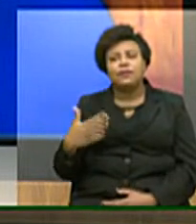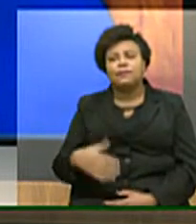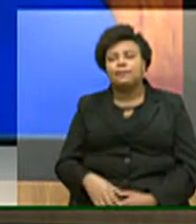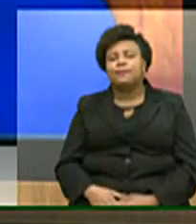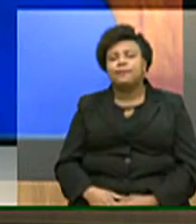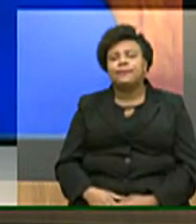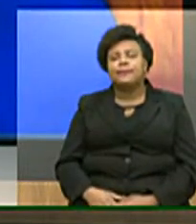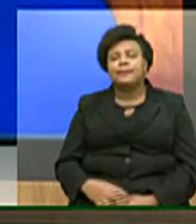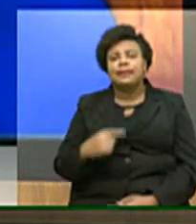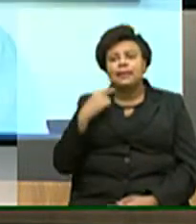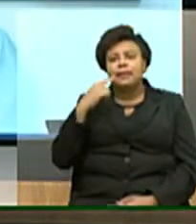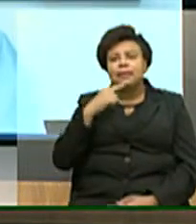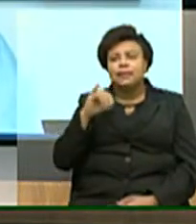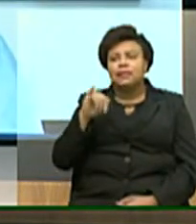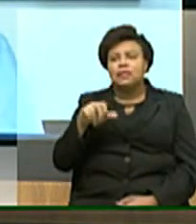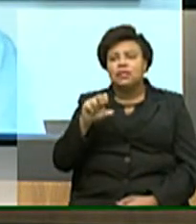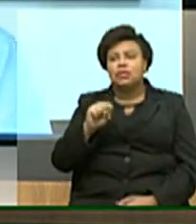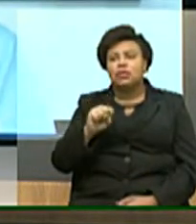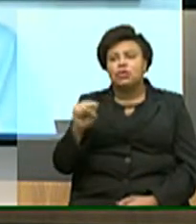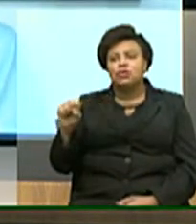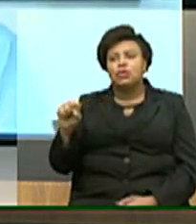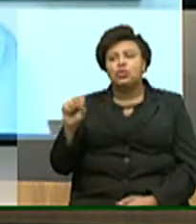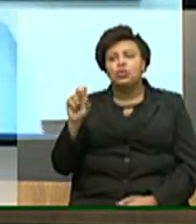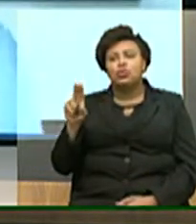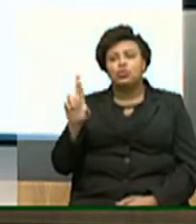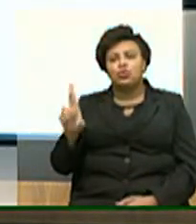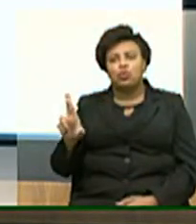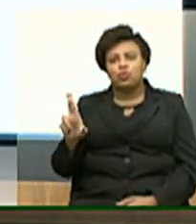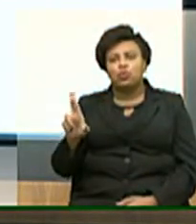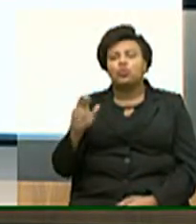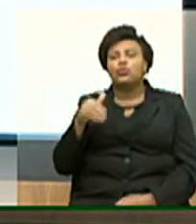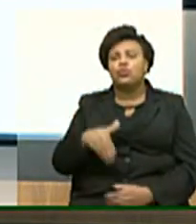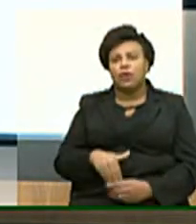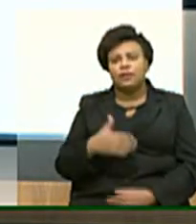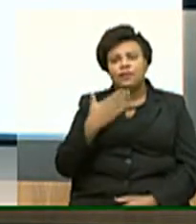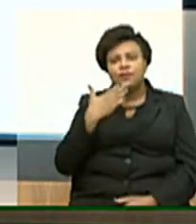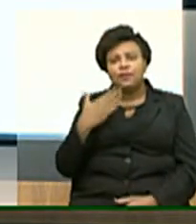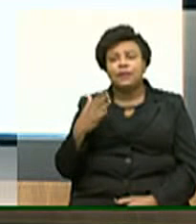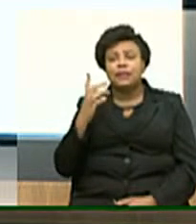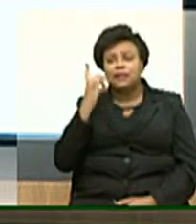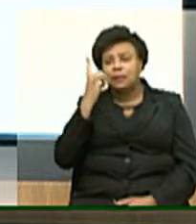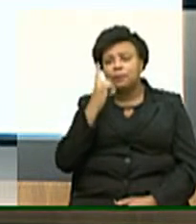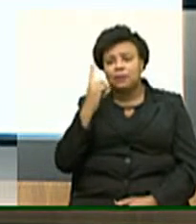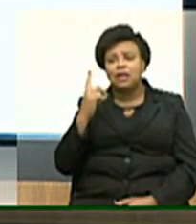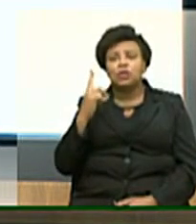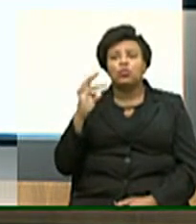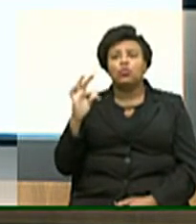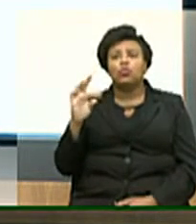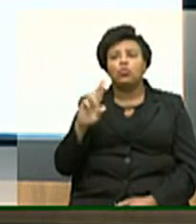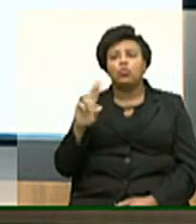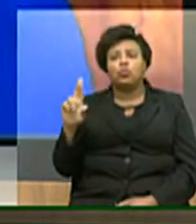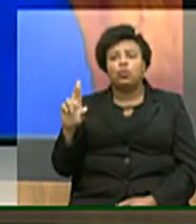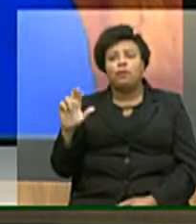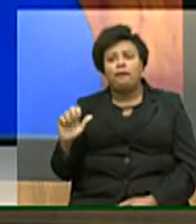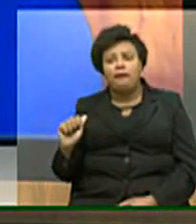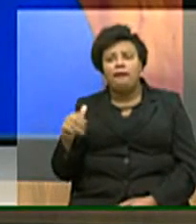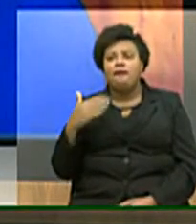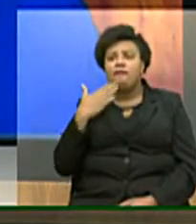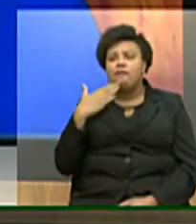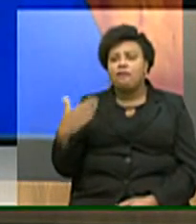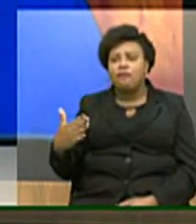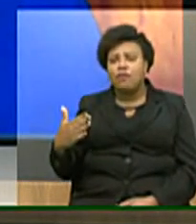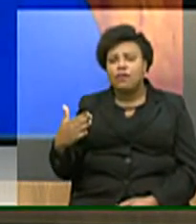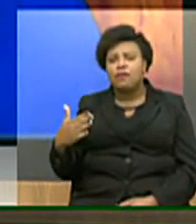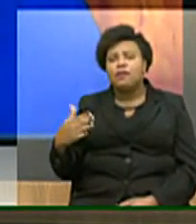presidente. E aí, deputado Issur Koch. Deputado Issur Koch, favorável. Deputado Sérgio Turra. Favorável,